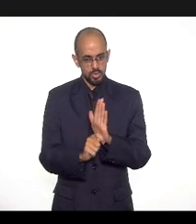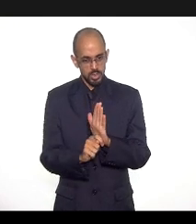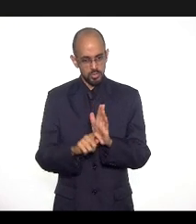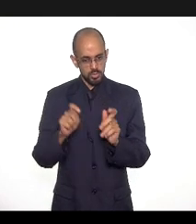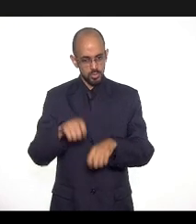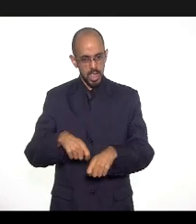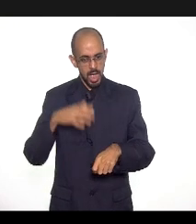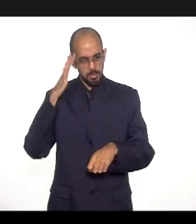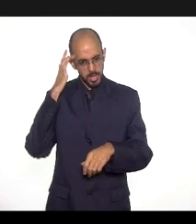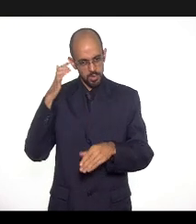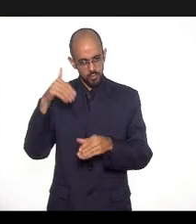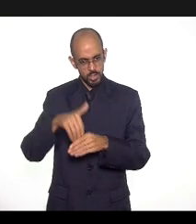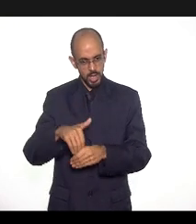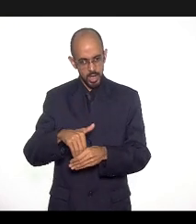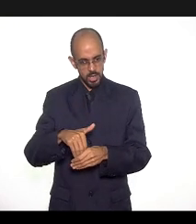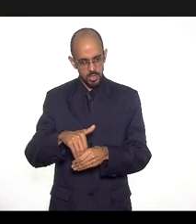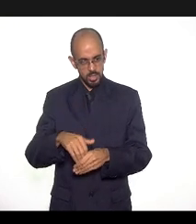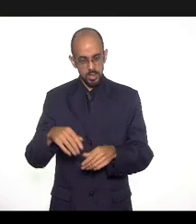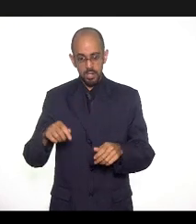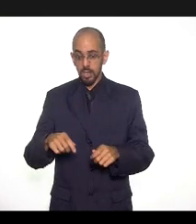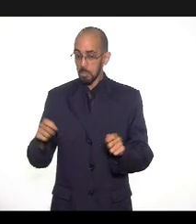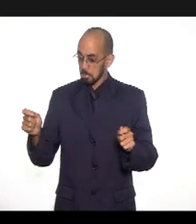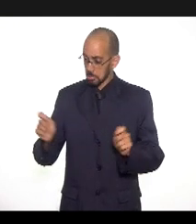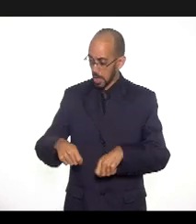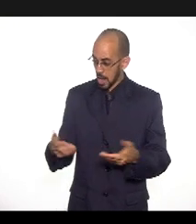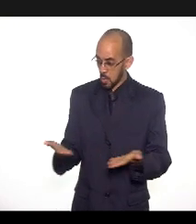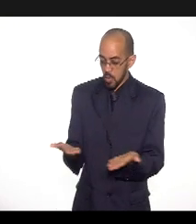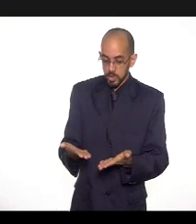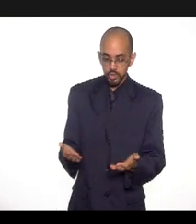amanhã? Está na pauta de hoje.